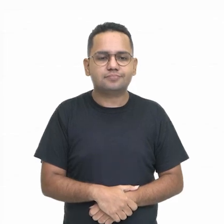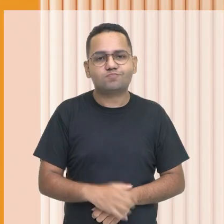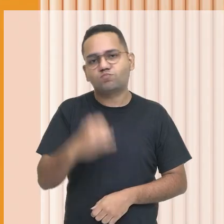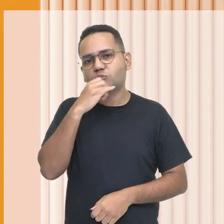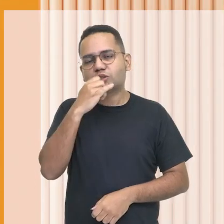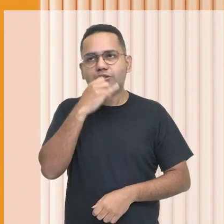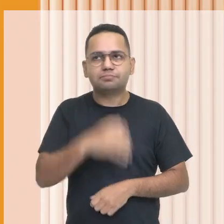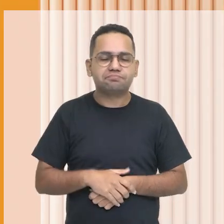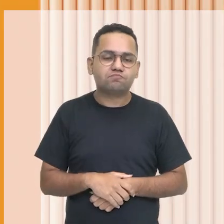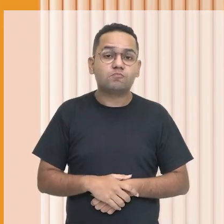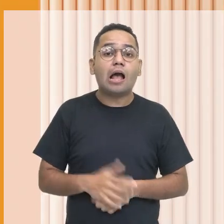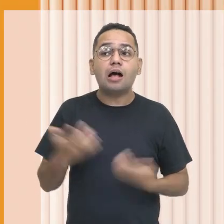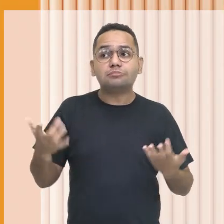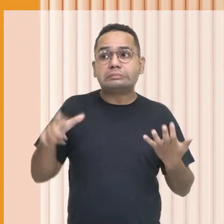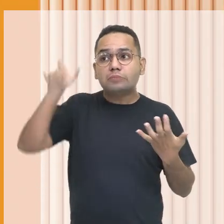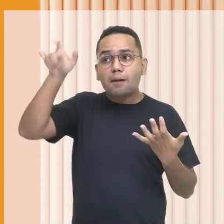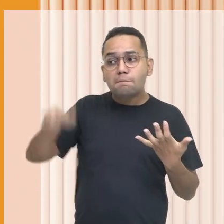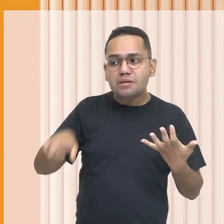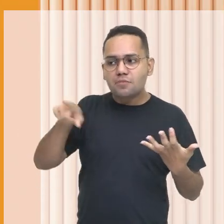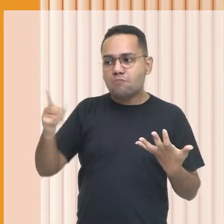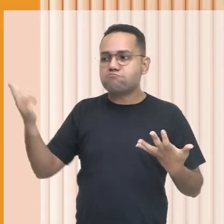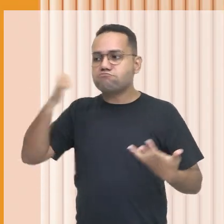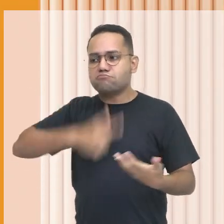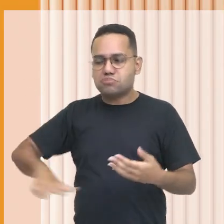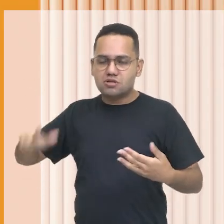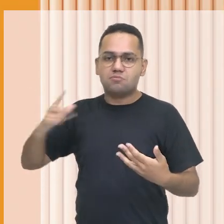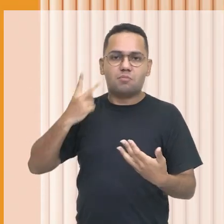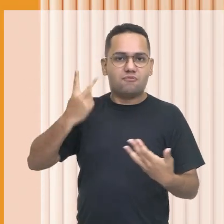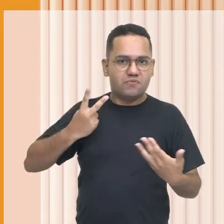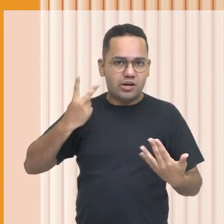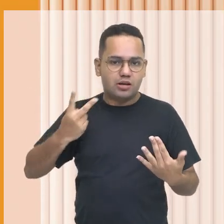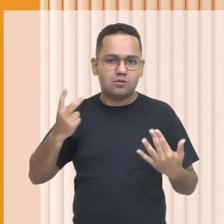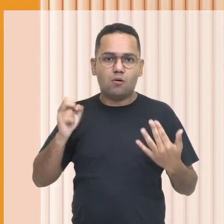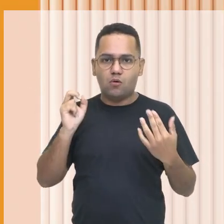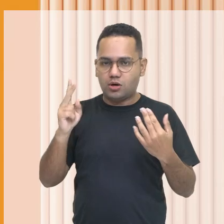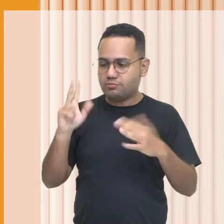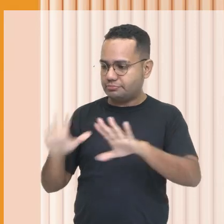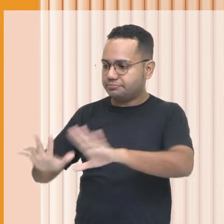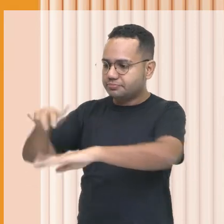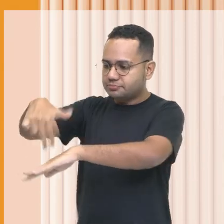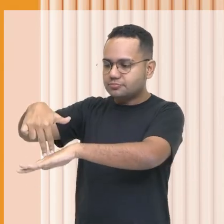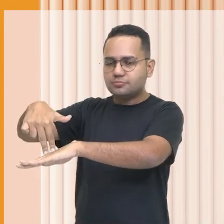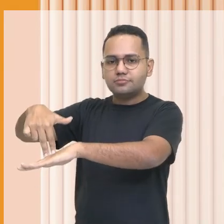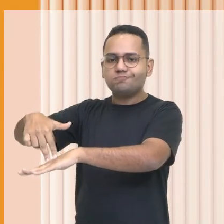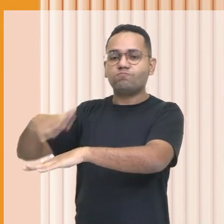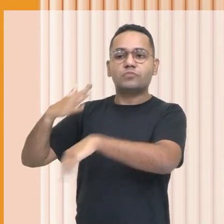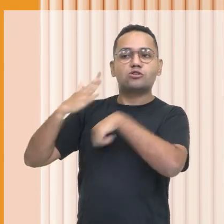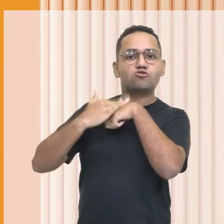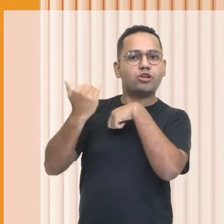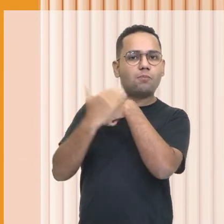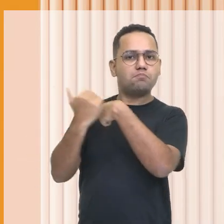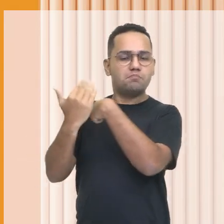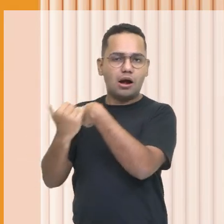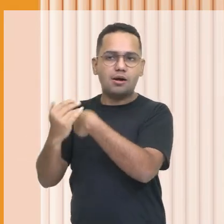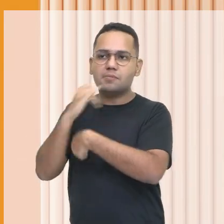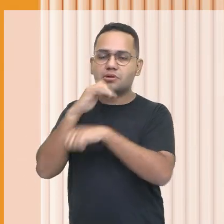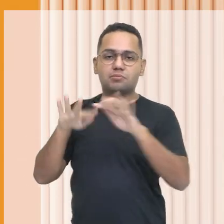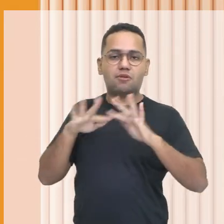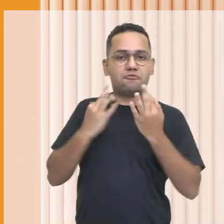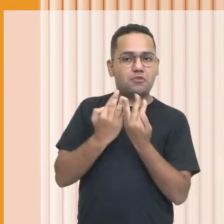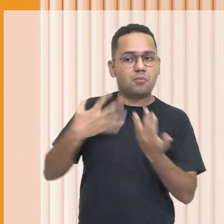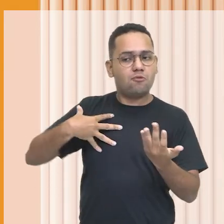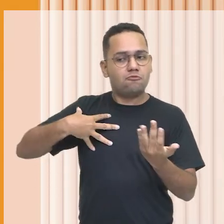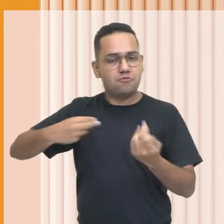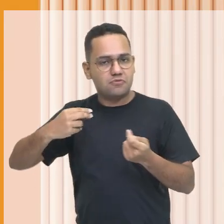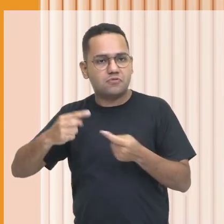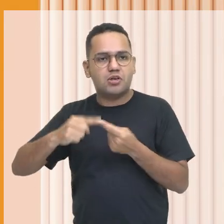que se elegeu vereador prometeu que quando ele assumir o cargo, ele vai chamar meu filho, meu sobrinho, meu